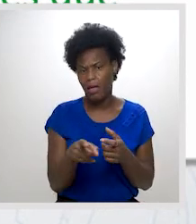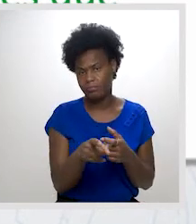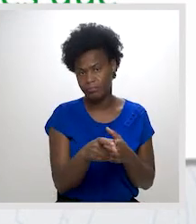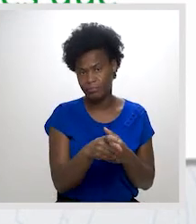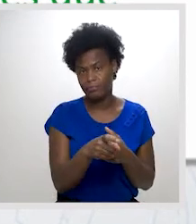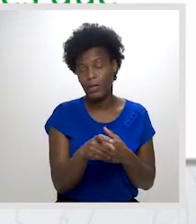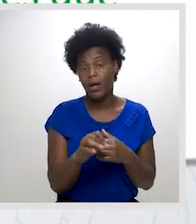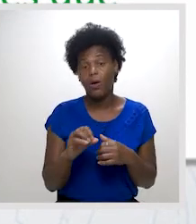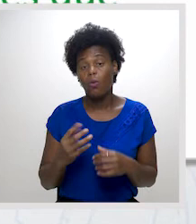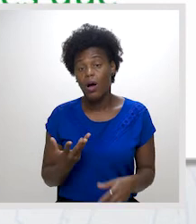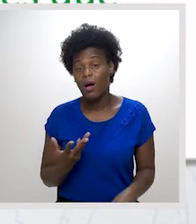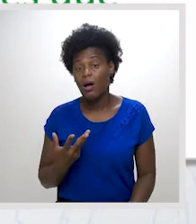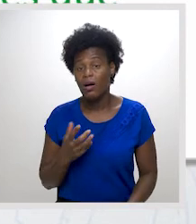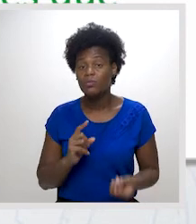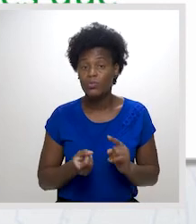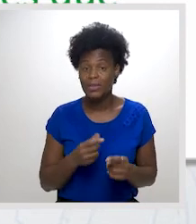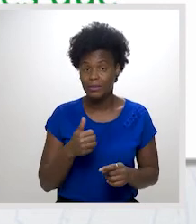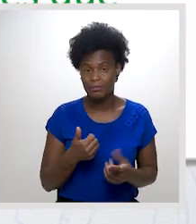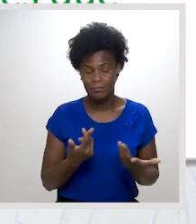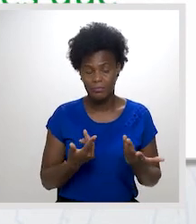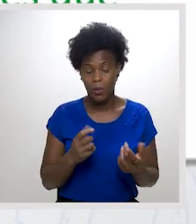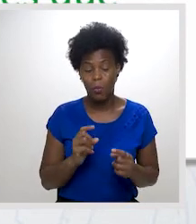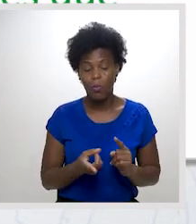bactérias, enquanto que